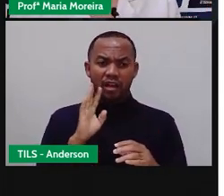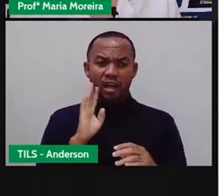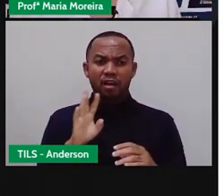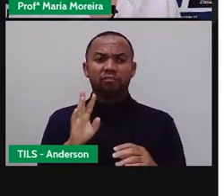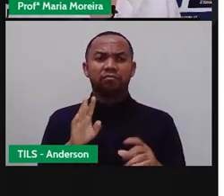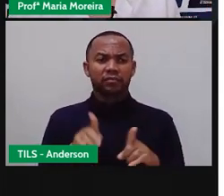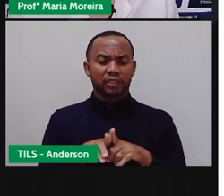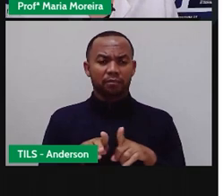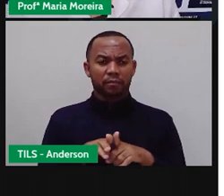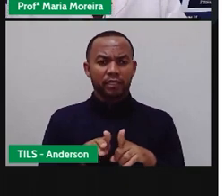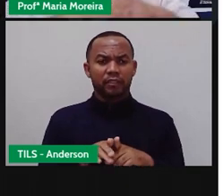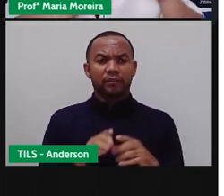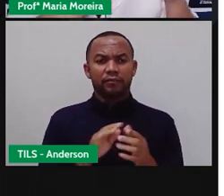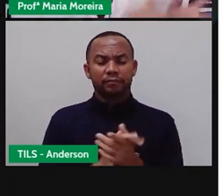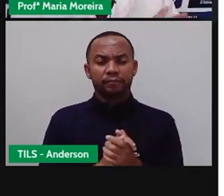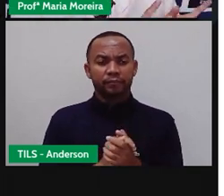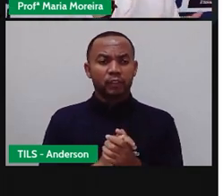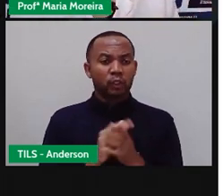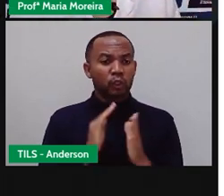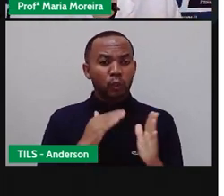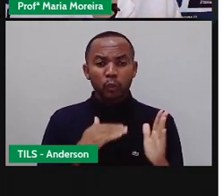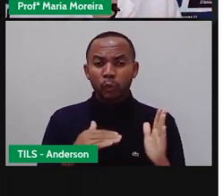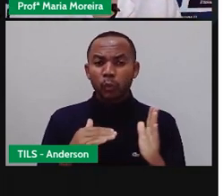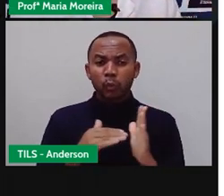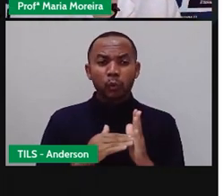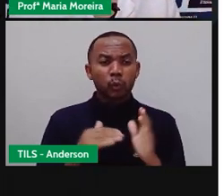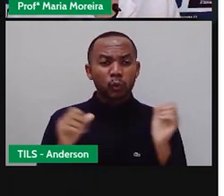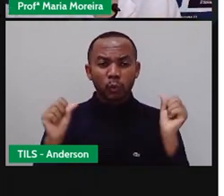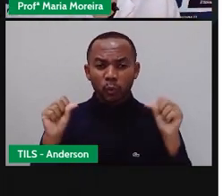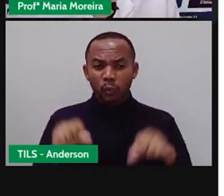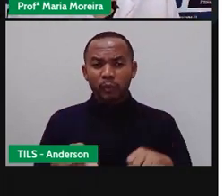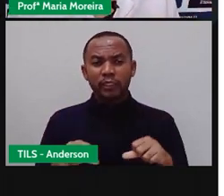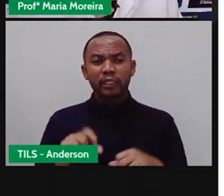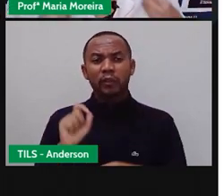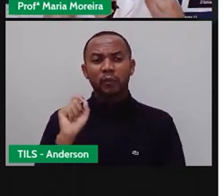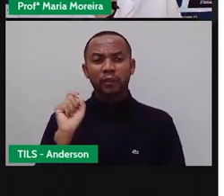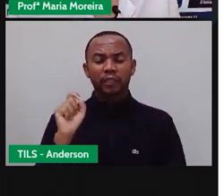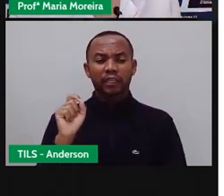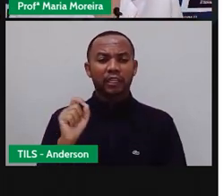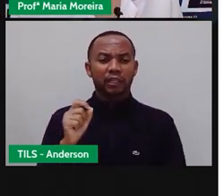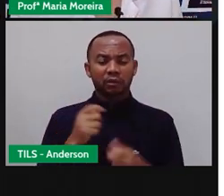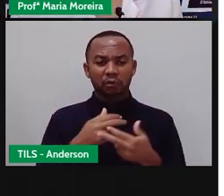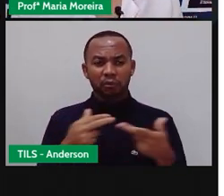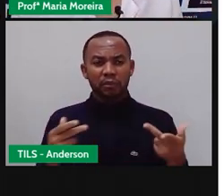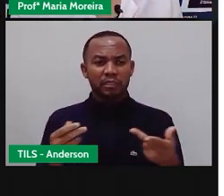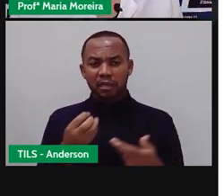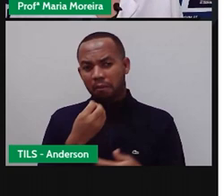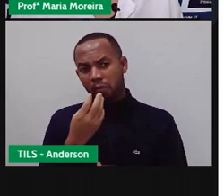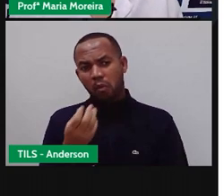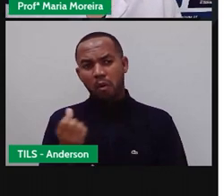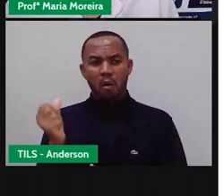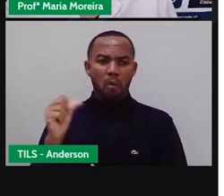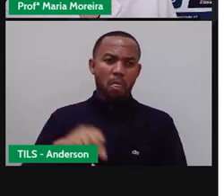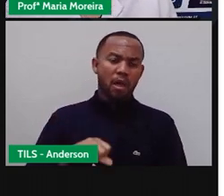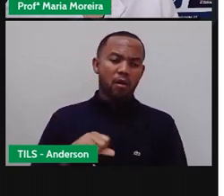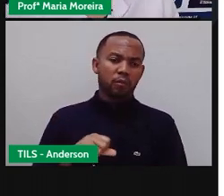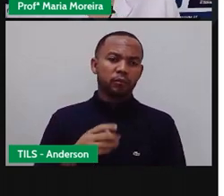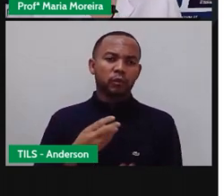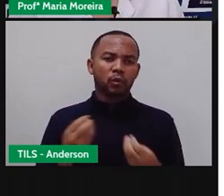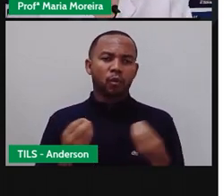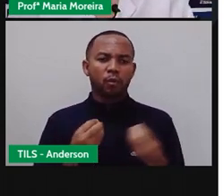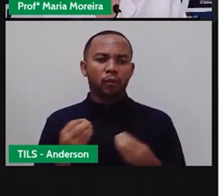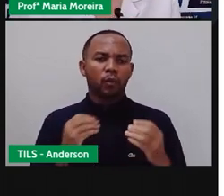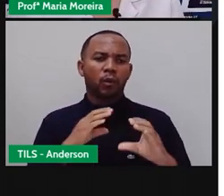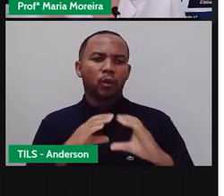positiva bom então fora tudo isso de ruim que é para o acabou de falar também existe o que as coisas bacanas EA